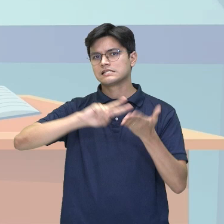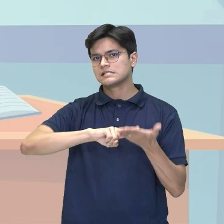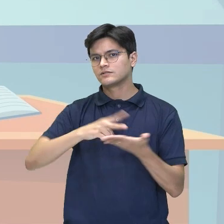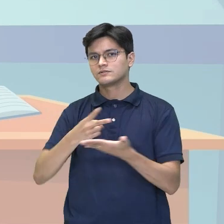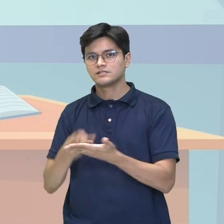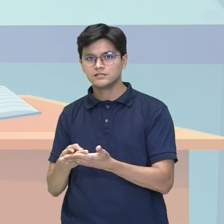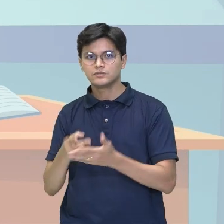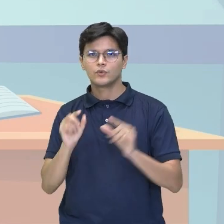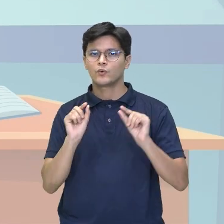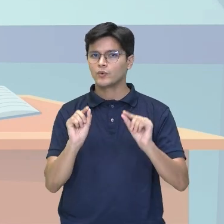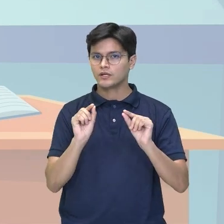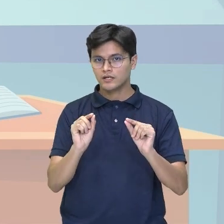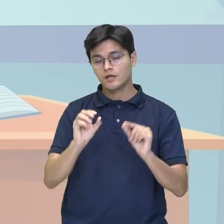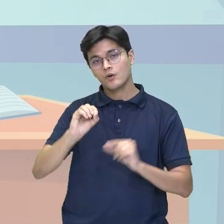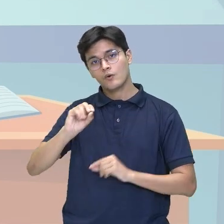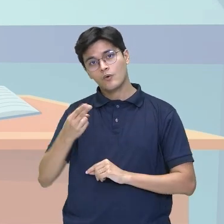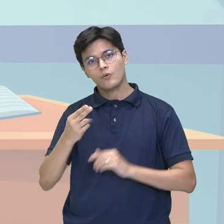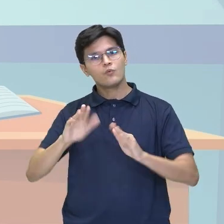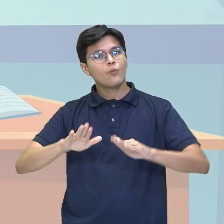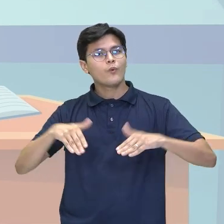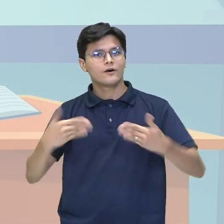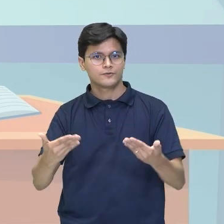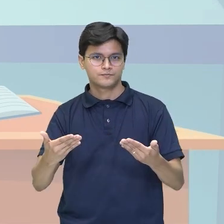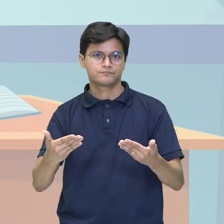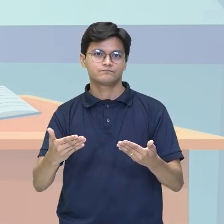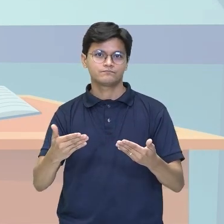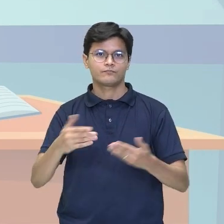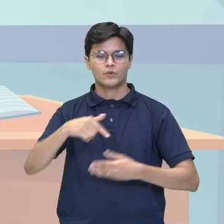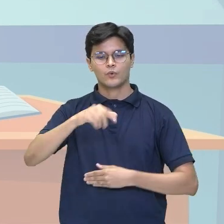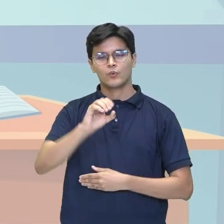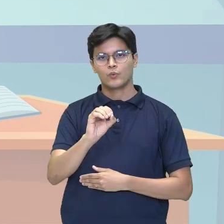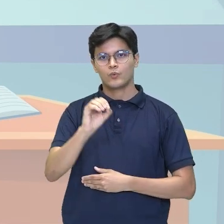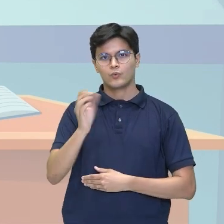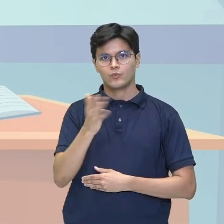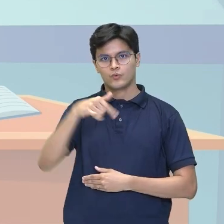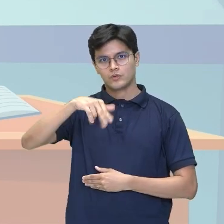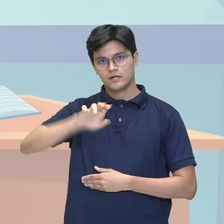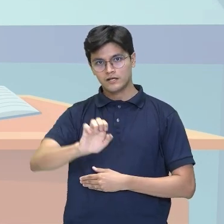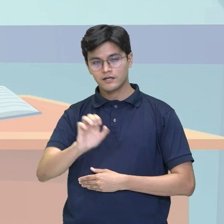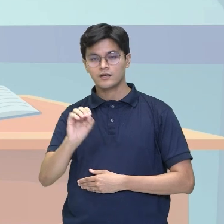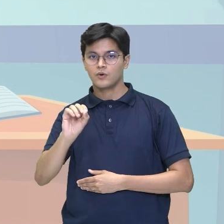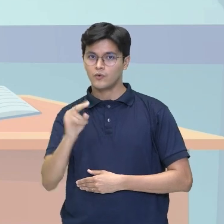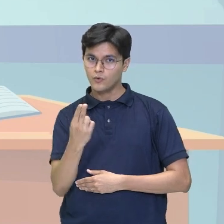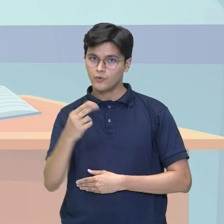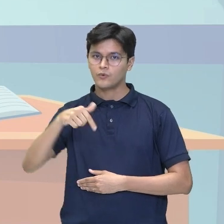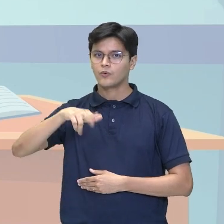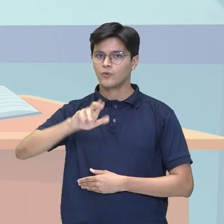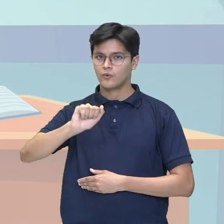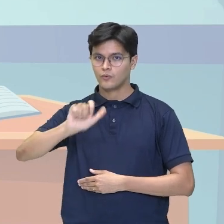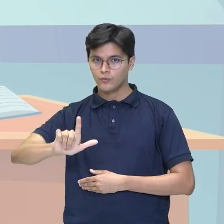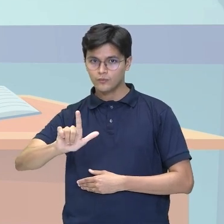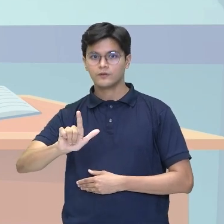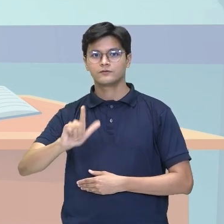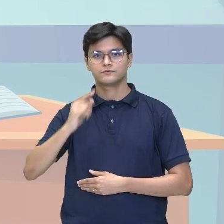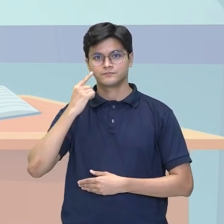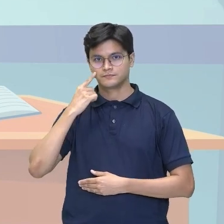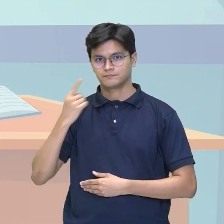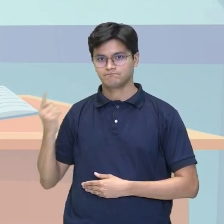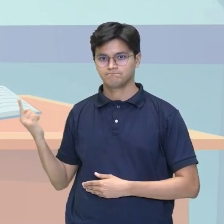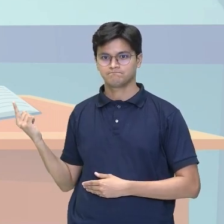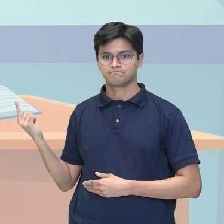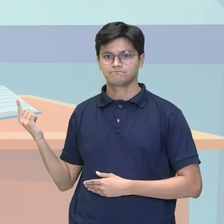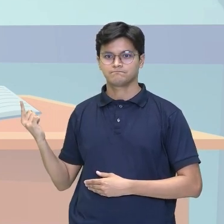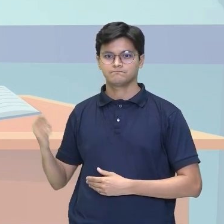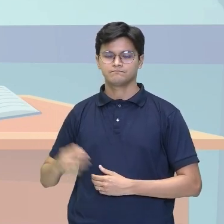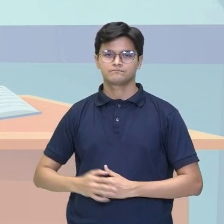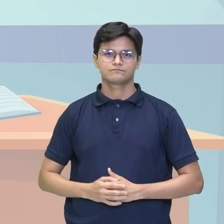ser qual, tá bom? What did you do yesterday? What did you do yesterday? O que